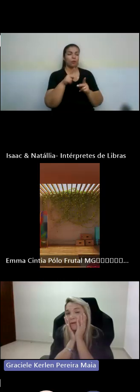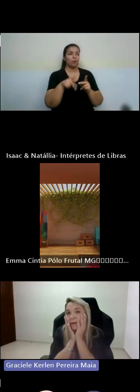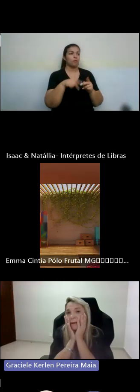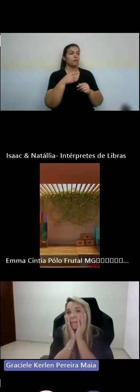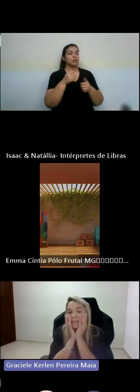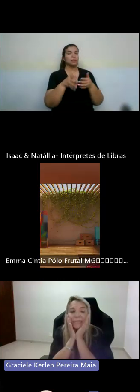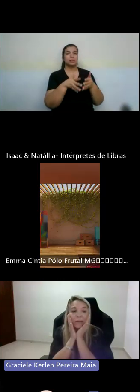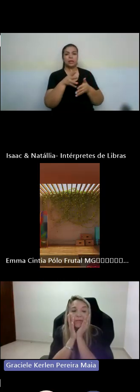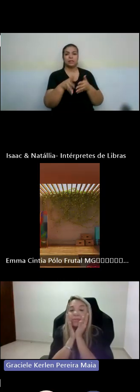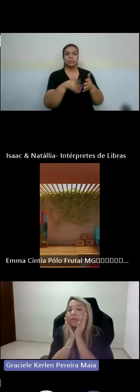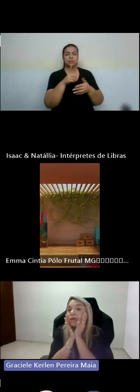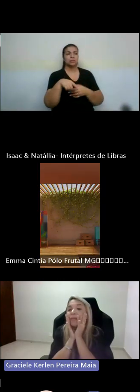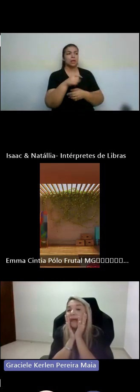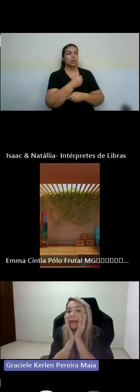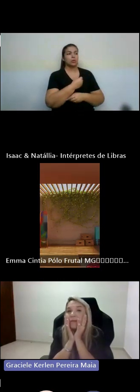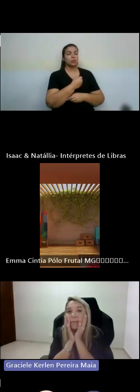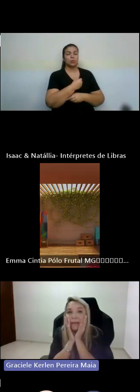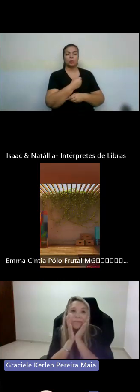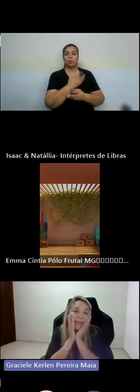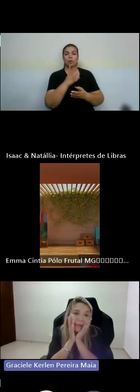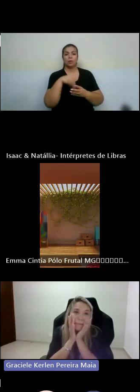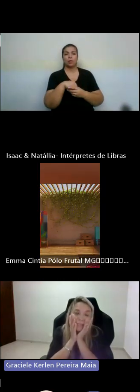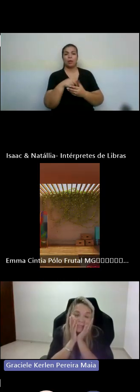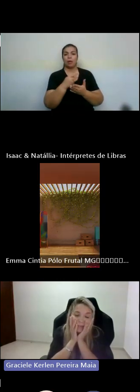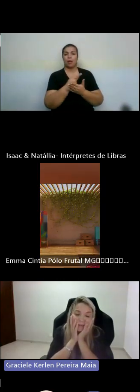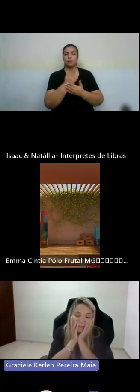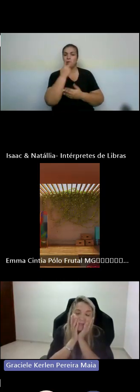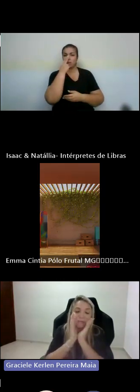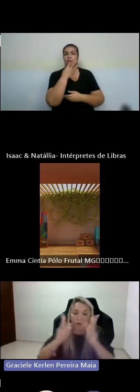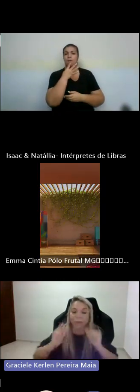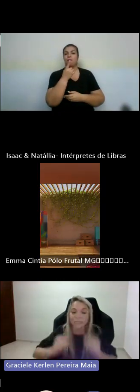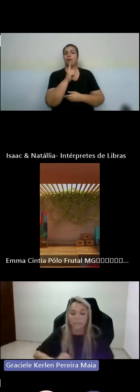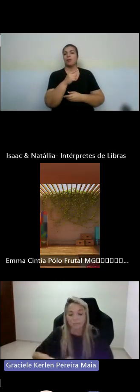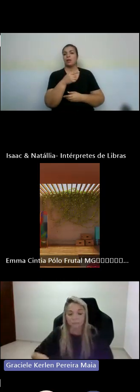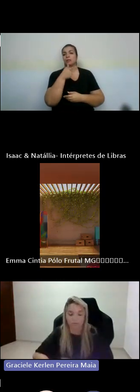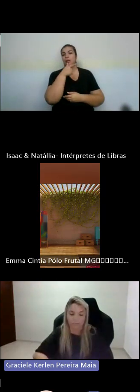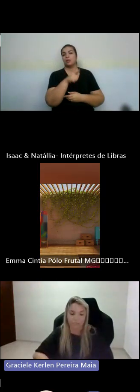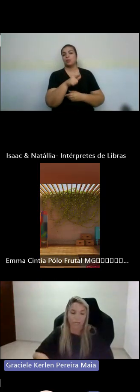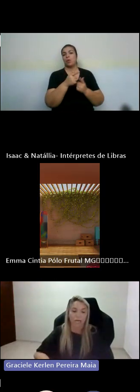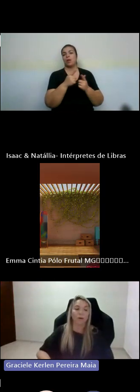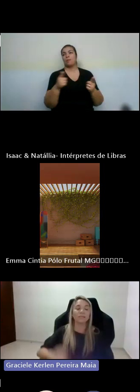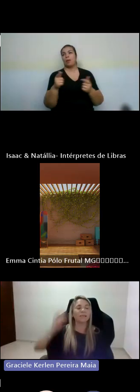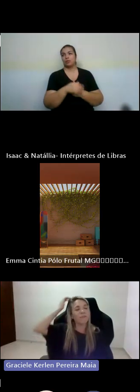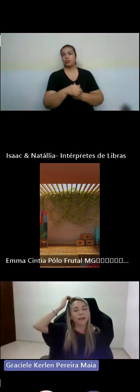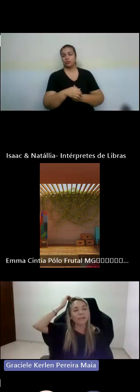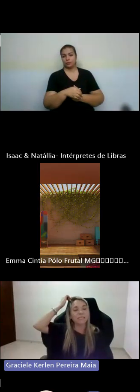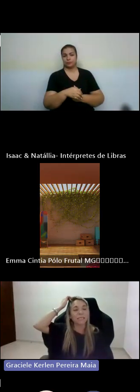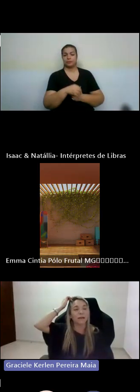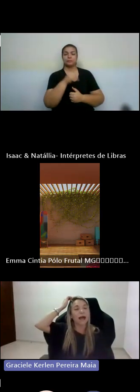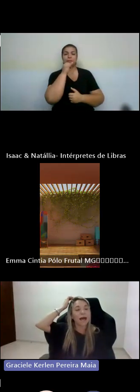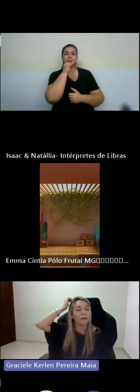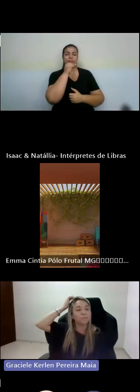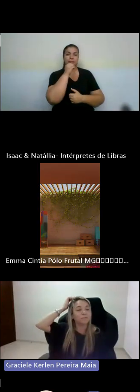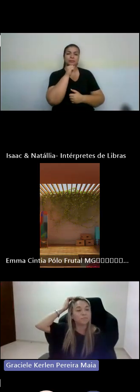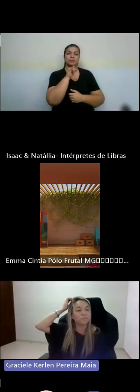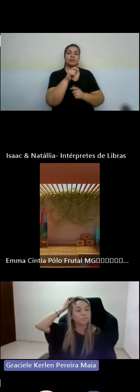errado. Sinal de que não tem domínio da língua mesmo, da gramática da língua de sinais. Eu vou dar um exemplo para vocês. Quando você fala